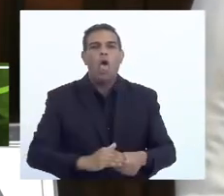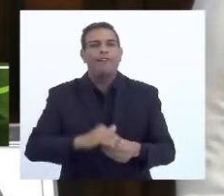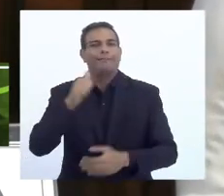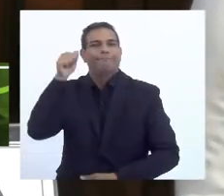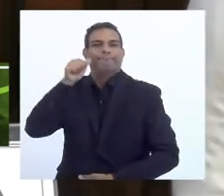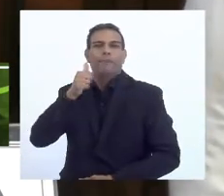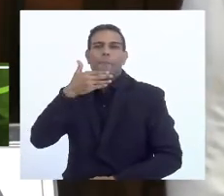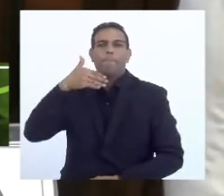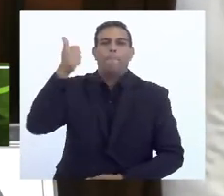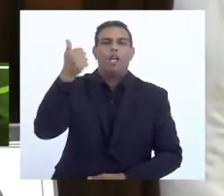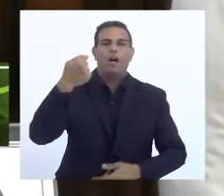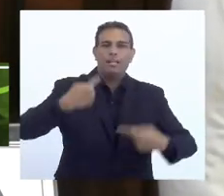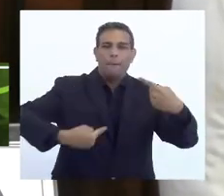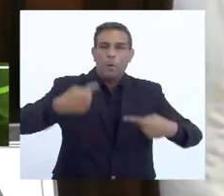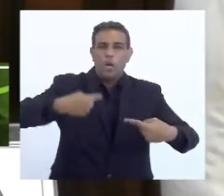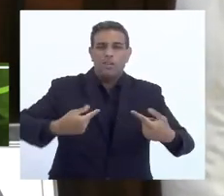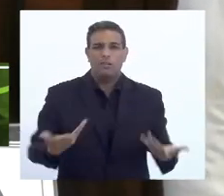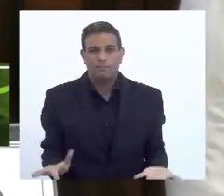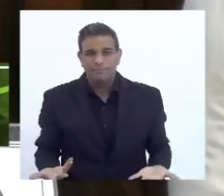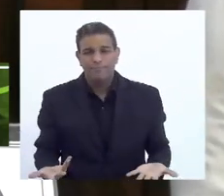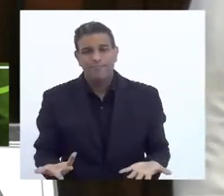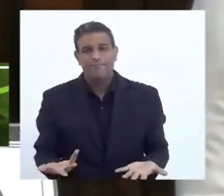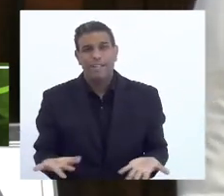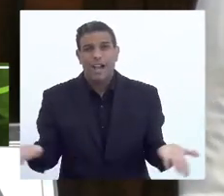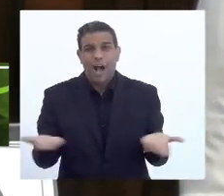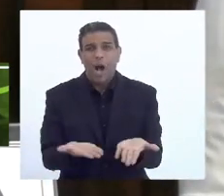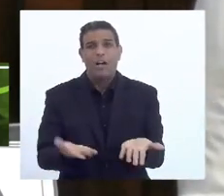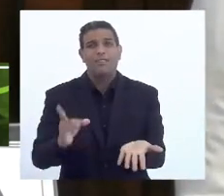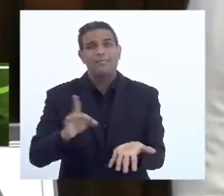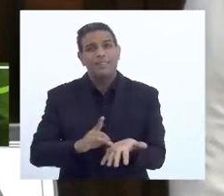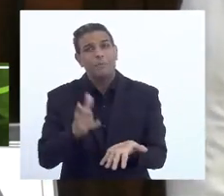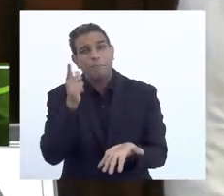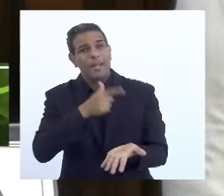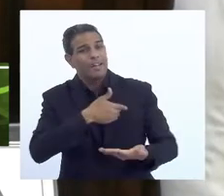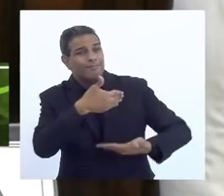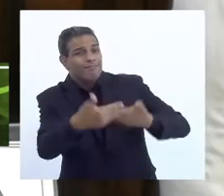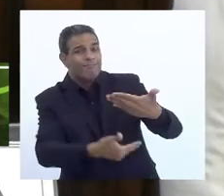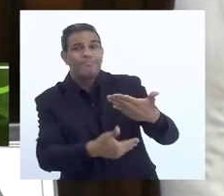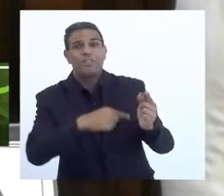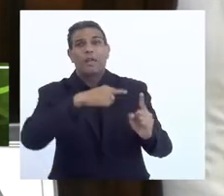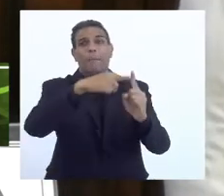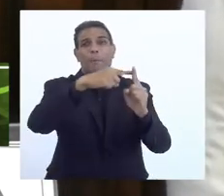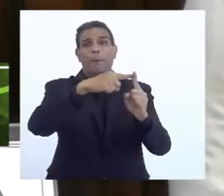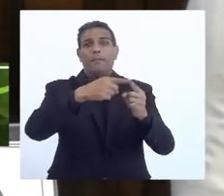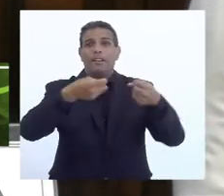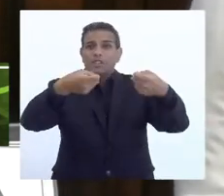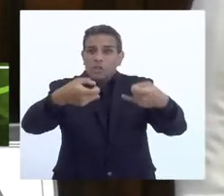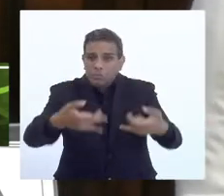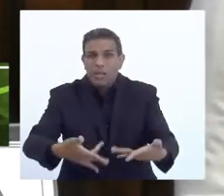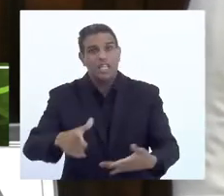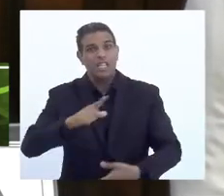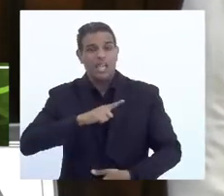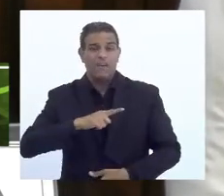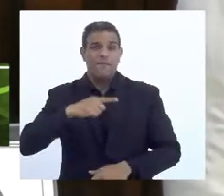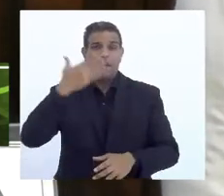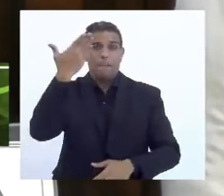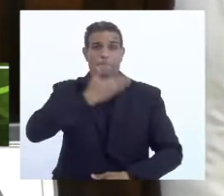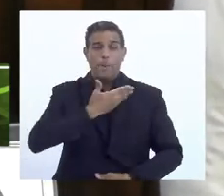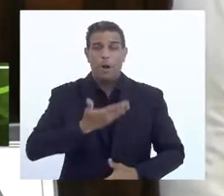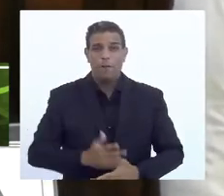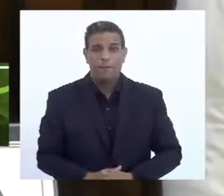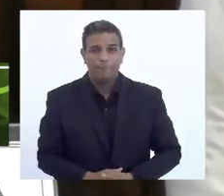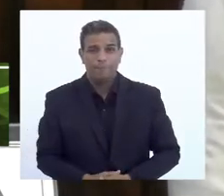instrumento preferencial da política, também é verdade que nós tivemos ganho no último período. E eu acho que eu sou obrigada a falar sobre isso. Por